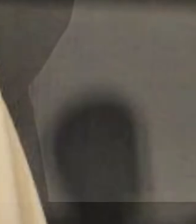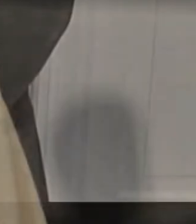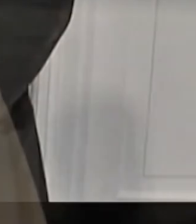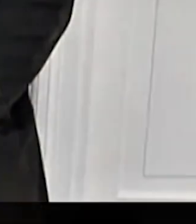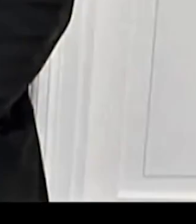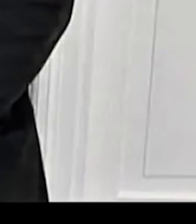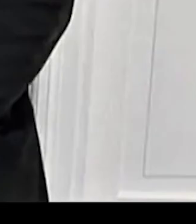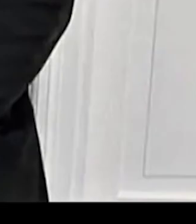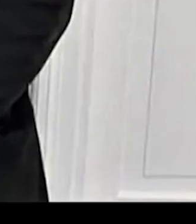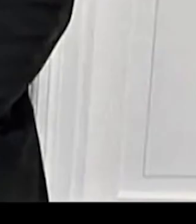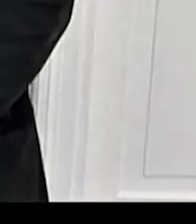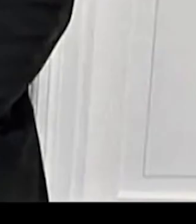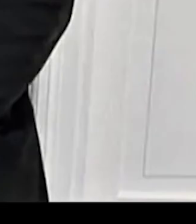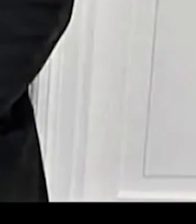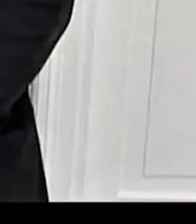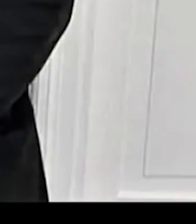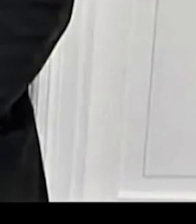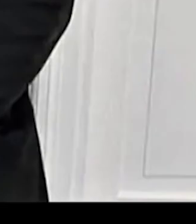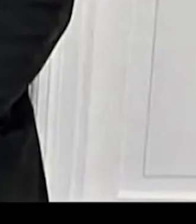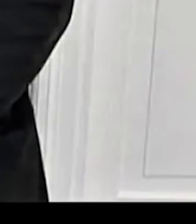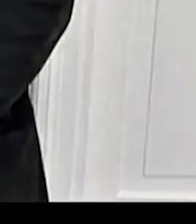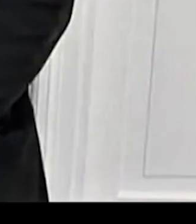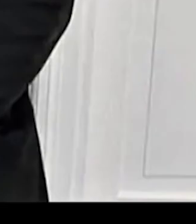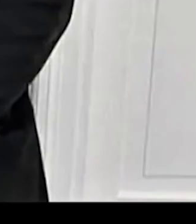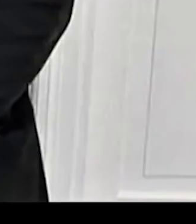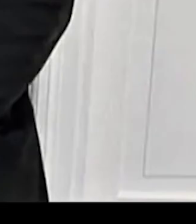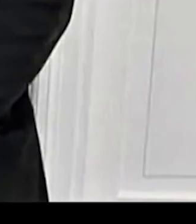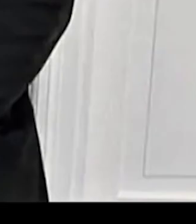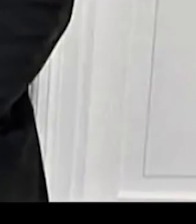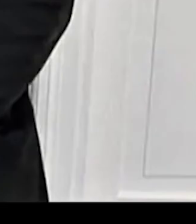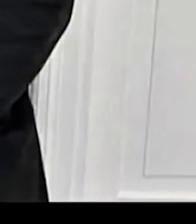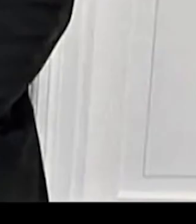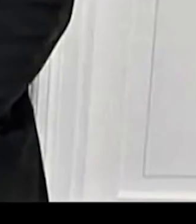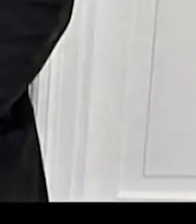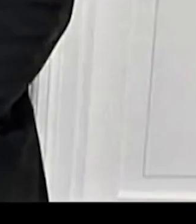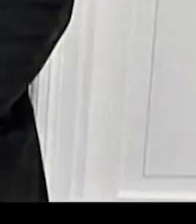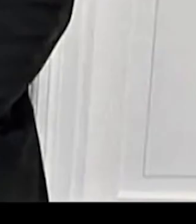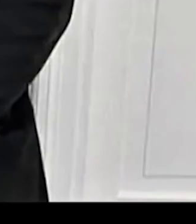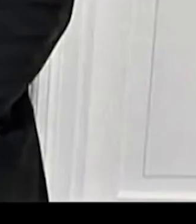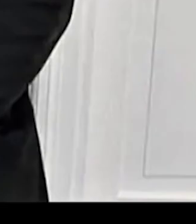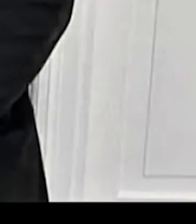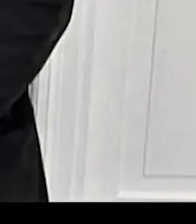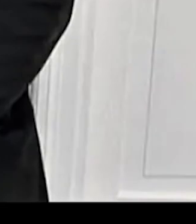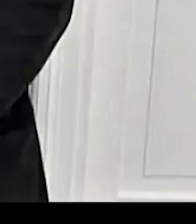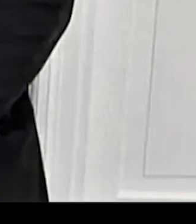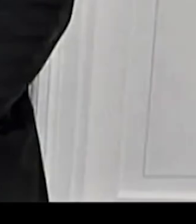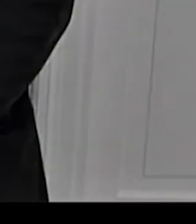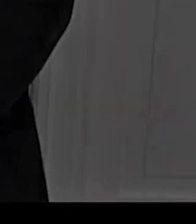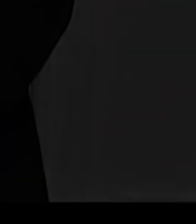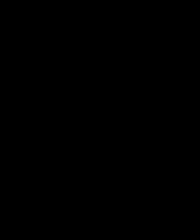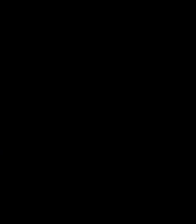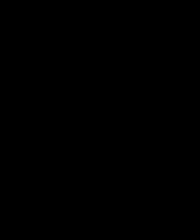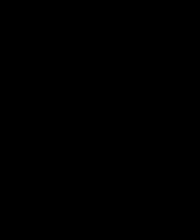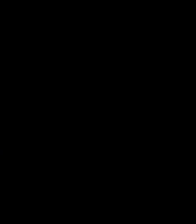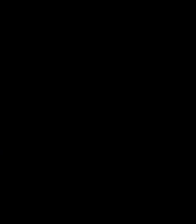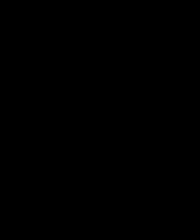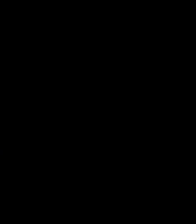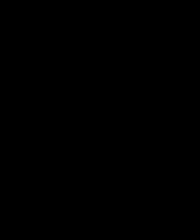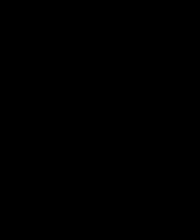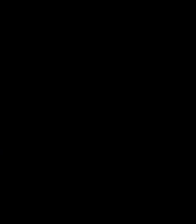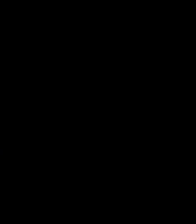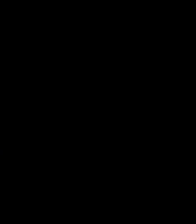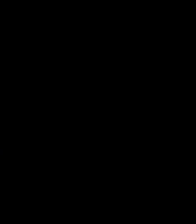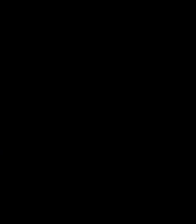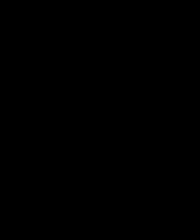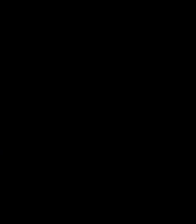Quero saudar os nossos amigos músicos aqui, e em especial o meu amigo, irmão Augusto, da Banda Dom, que está aqui. Eu quero uma salva de palmas também, o Augusto está aqui.